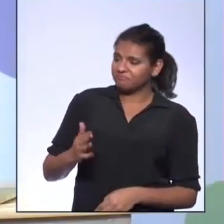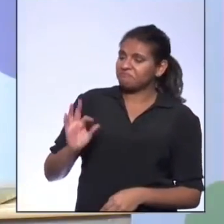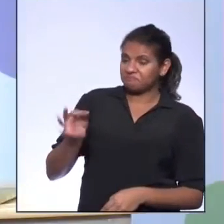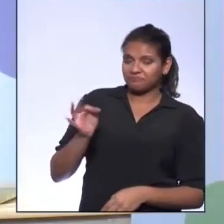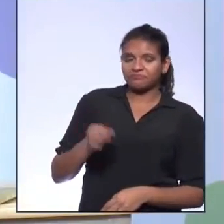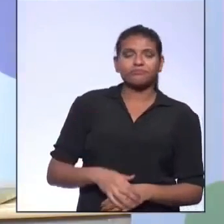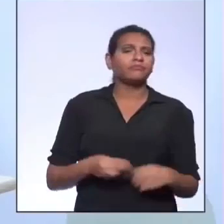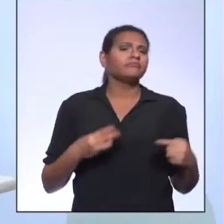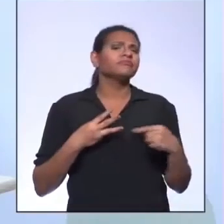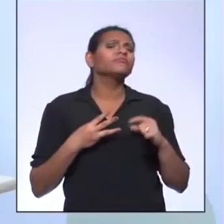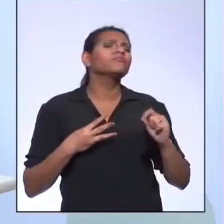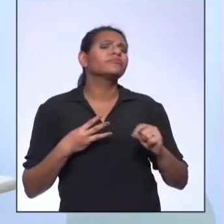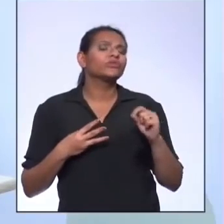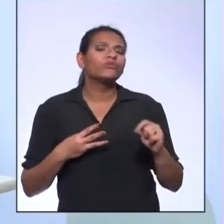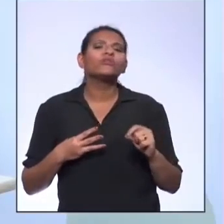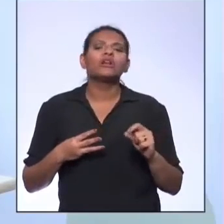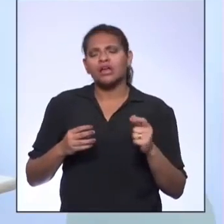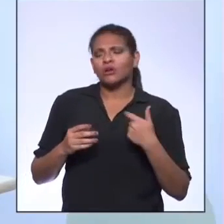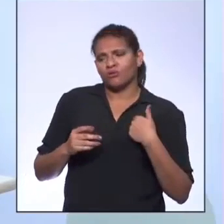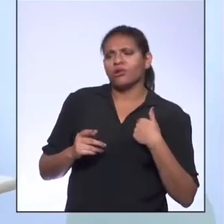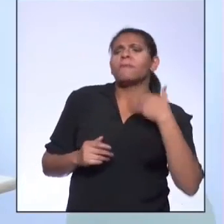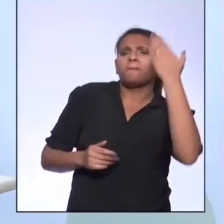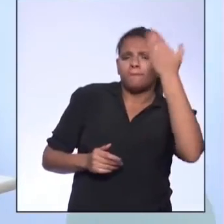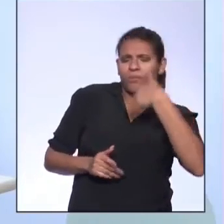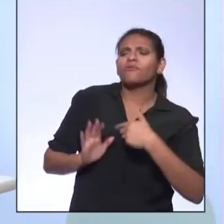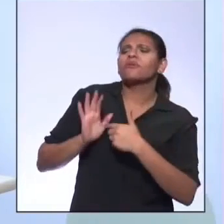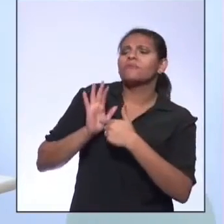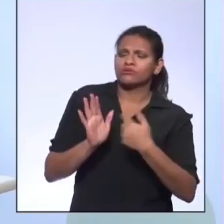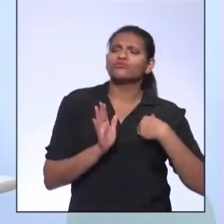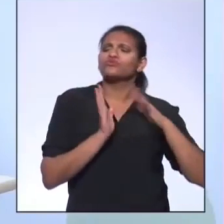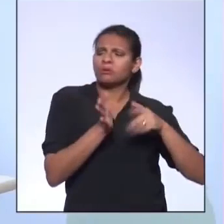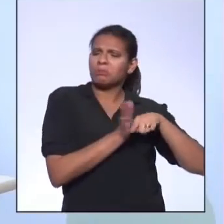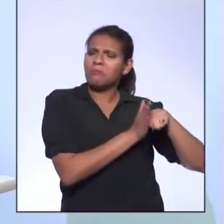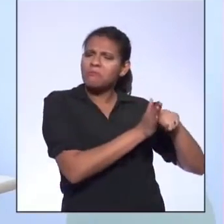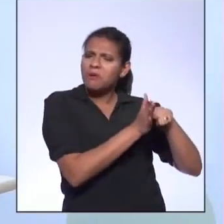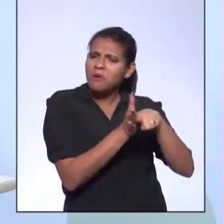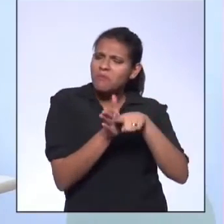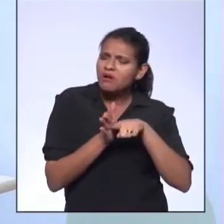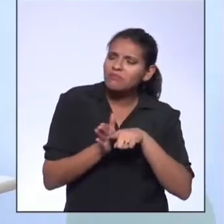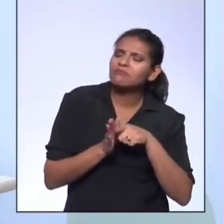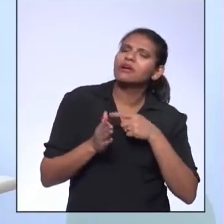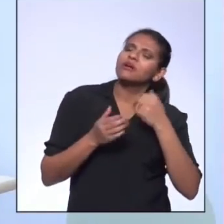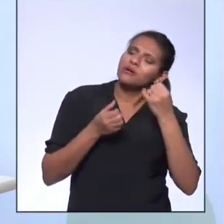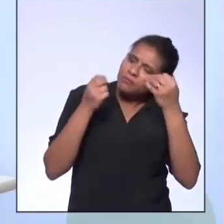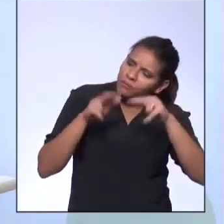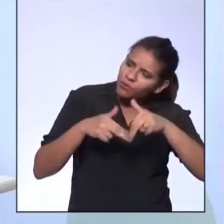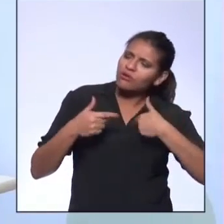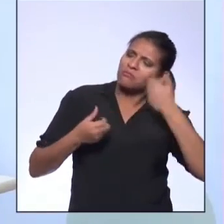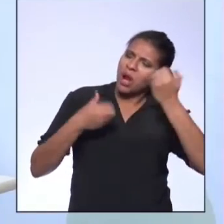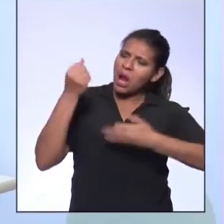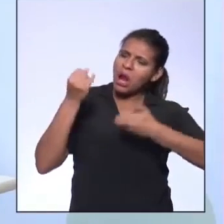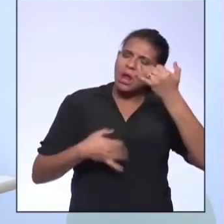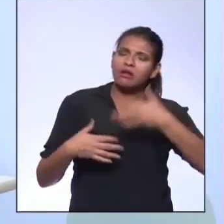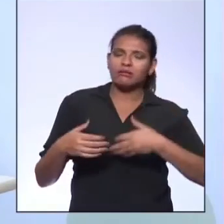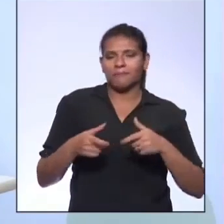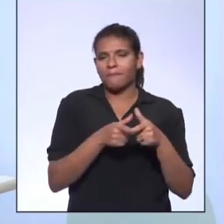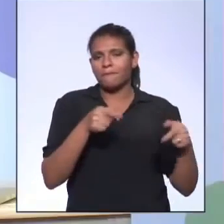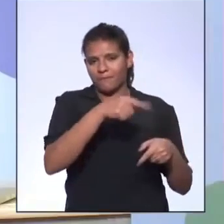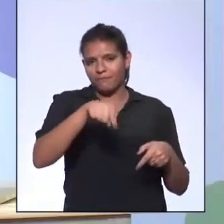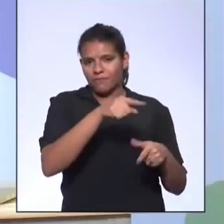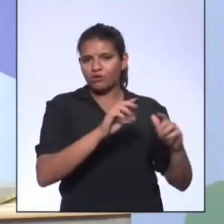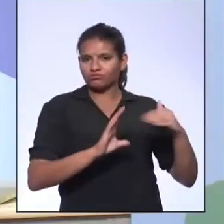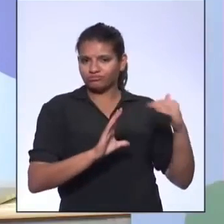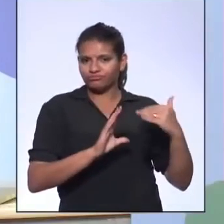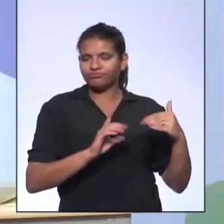apresenta situações concretas e defende seu ponto de vista, já que você tem pesquisado sobre o assunto. A maioria diz a 3. Sim,